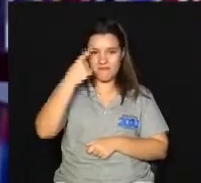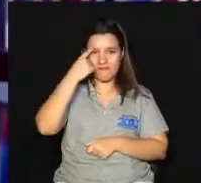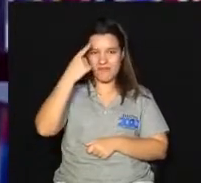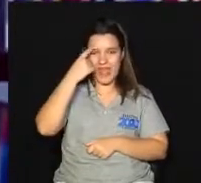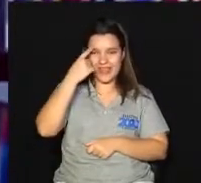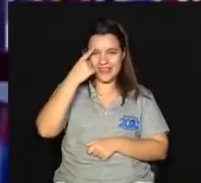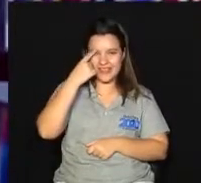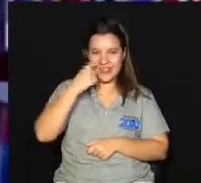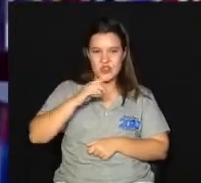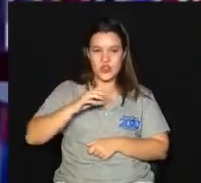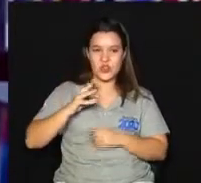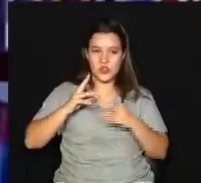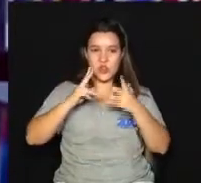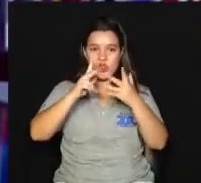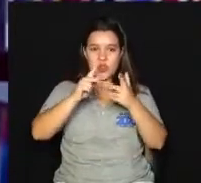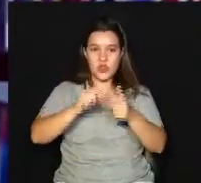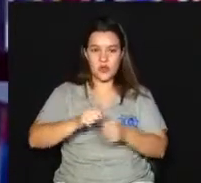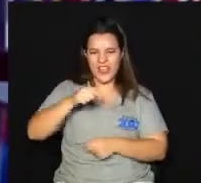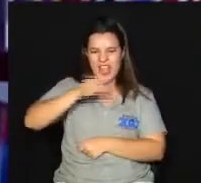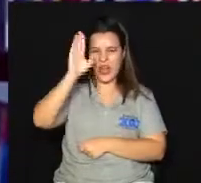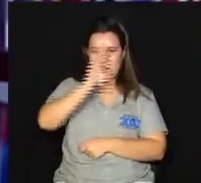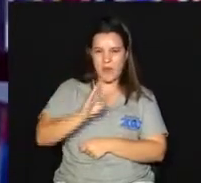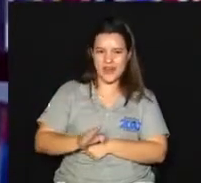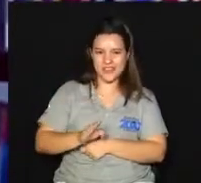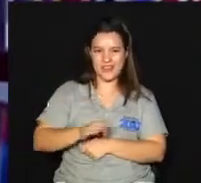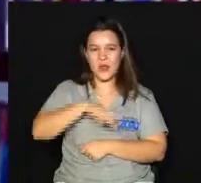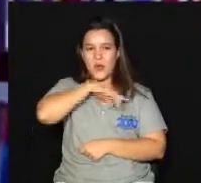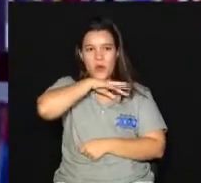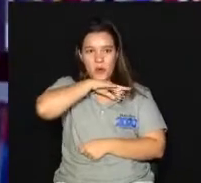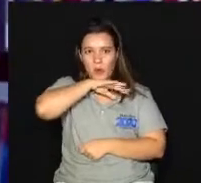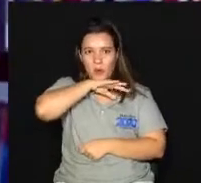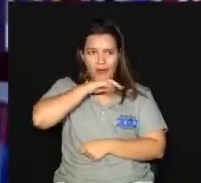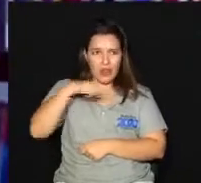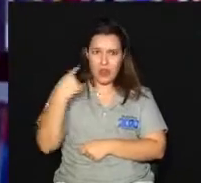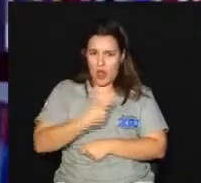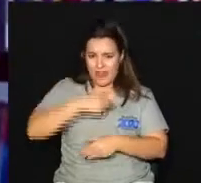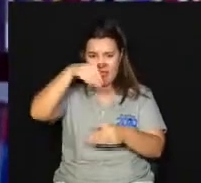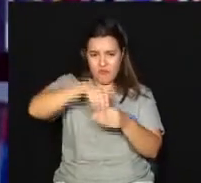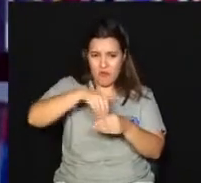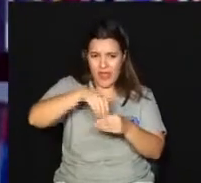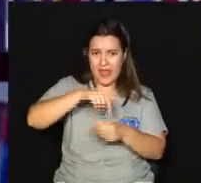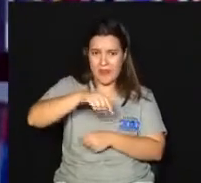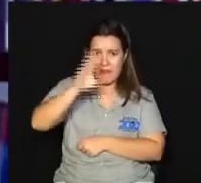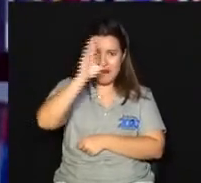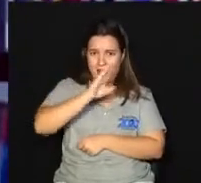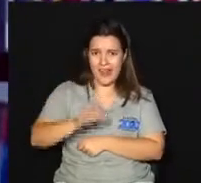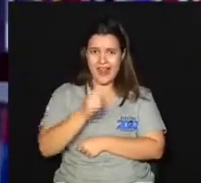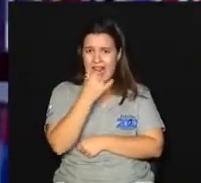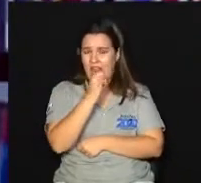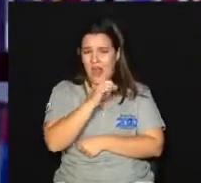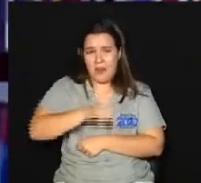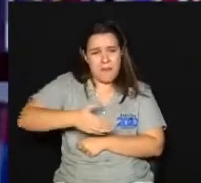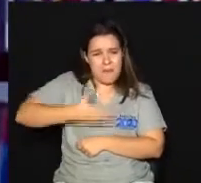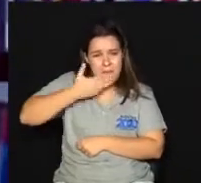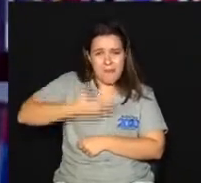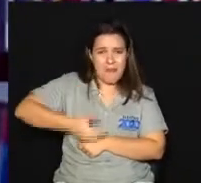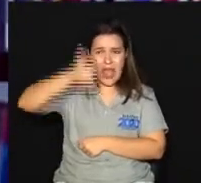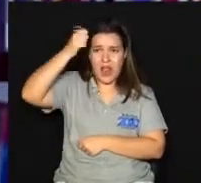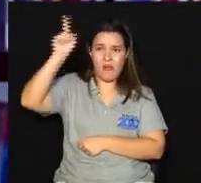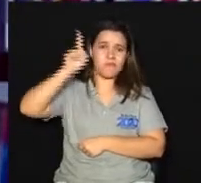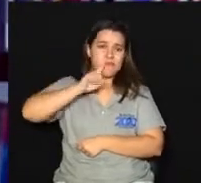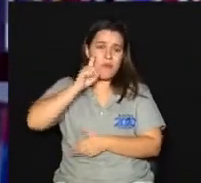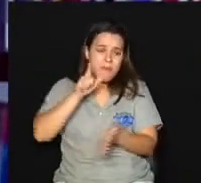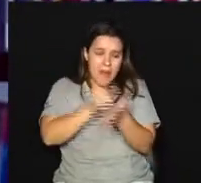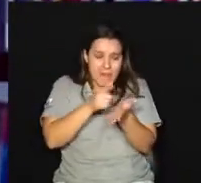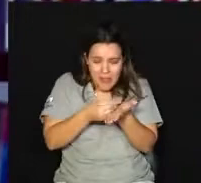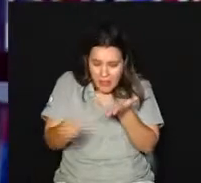tudo que é feito no Brasil é ruim. A questão eleitoral é um exemplo claro, né?